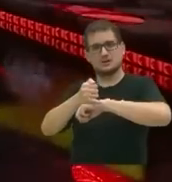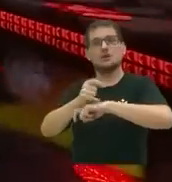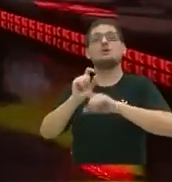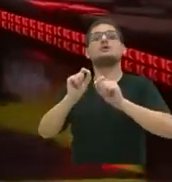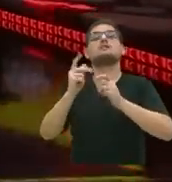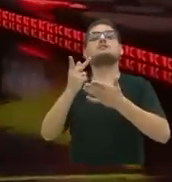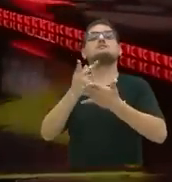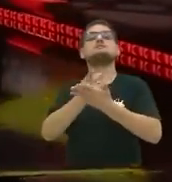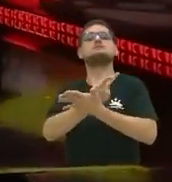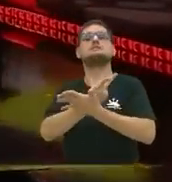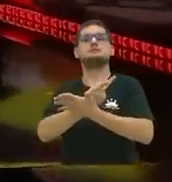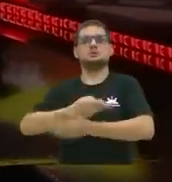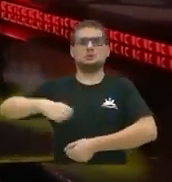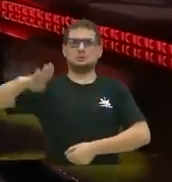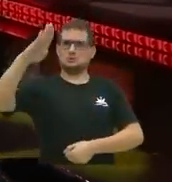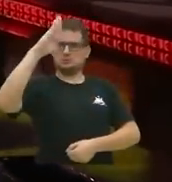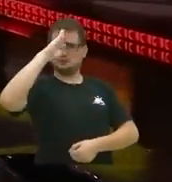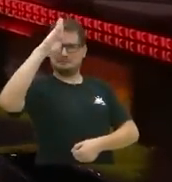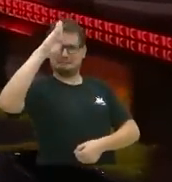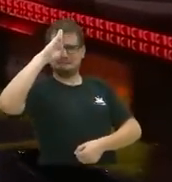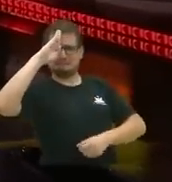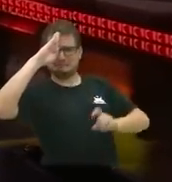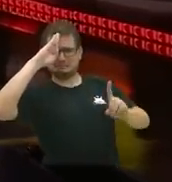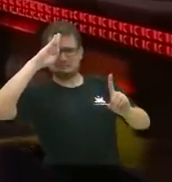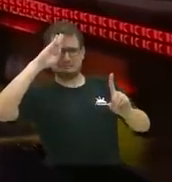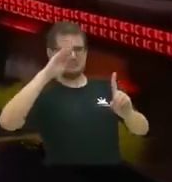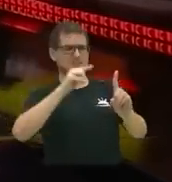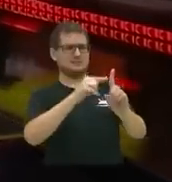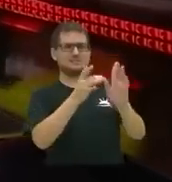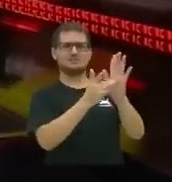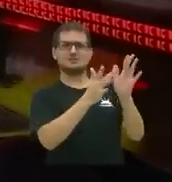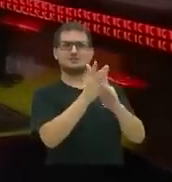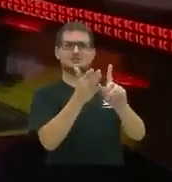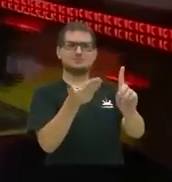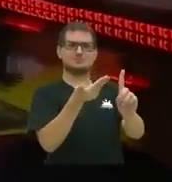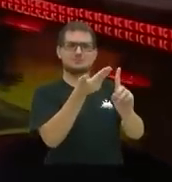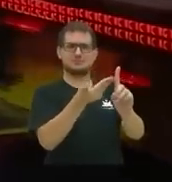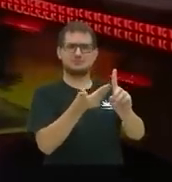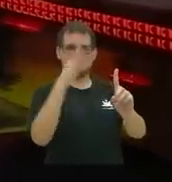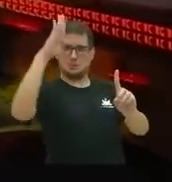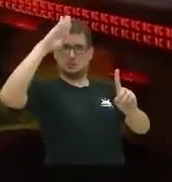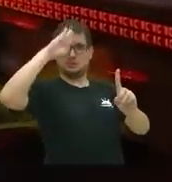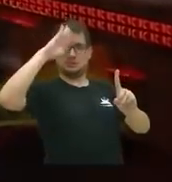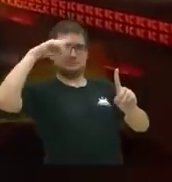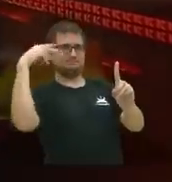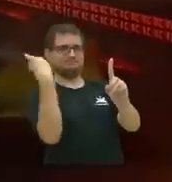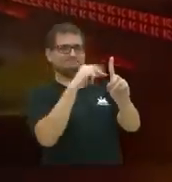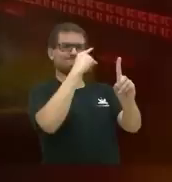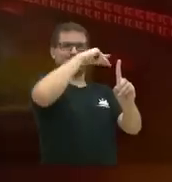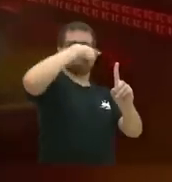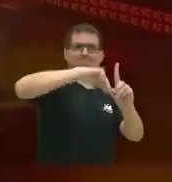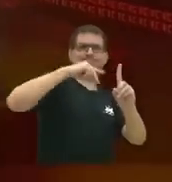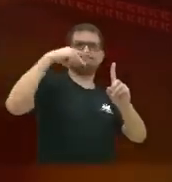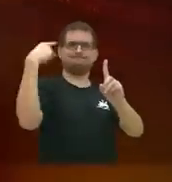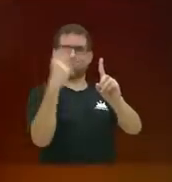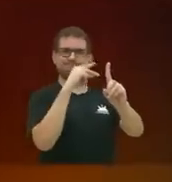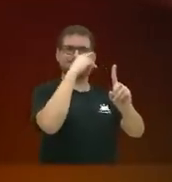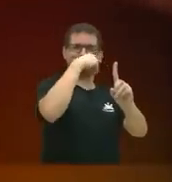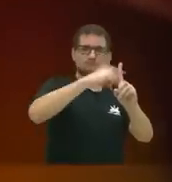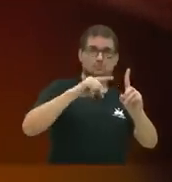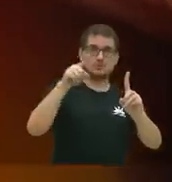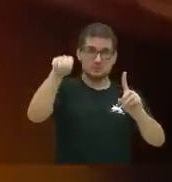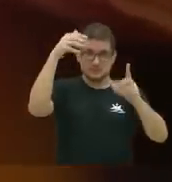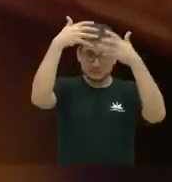Os soldados maltratavam a Jesus. Reflita,